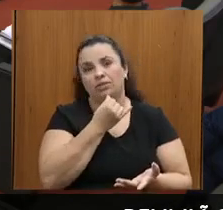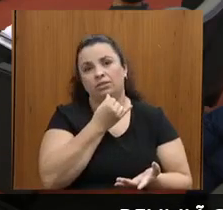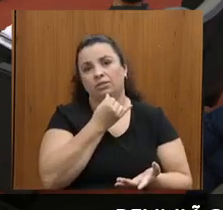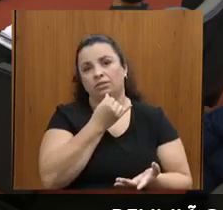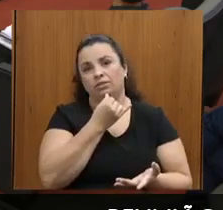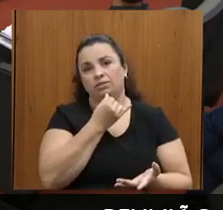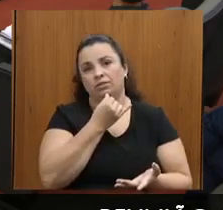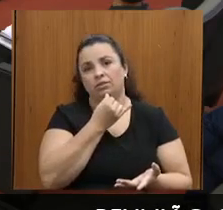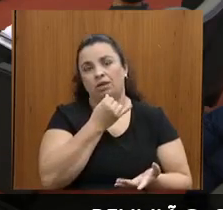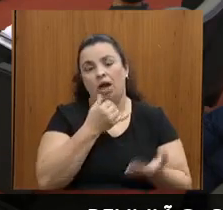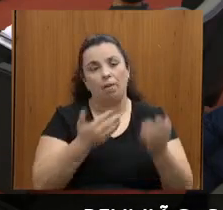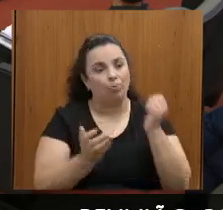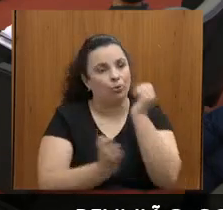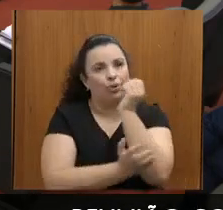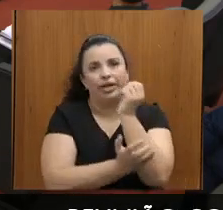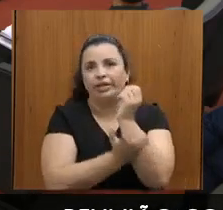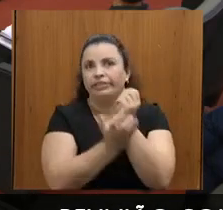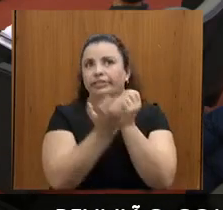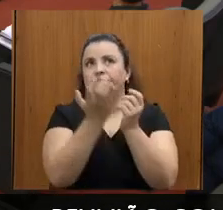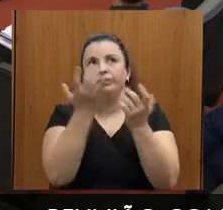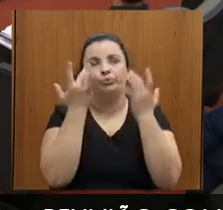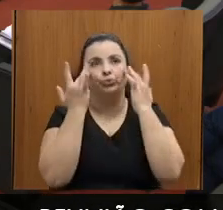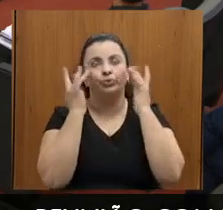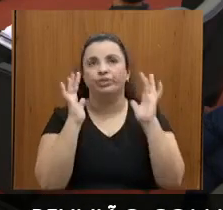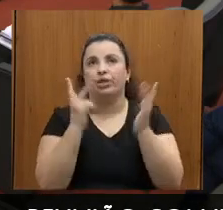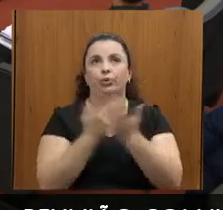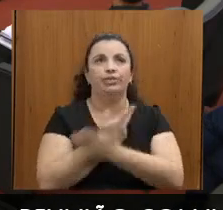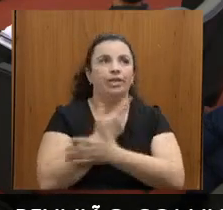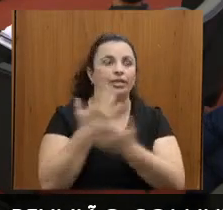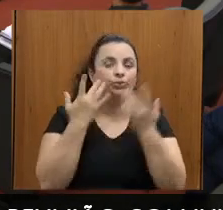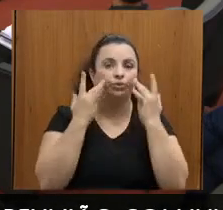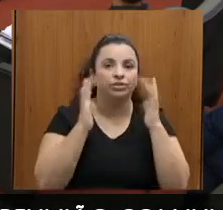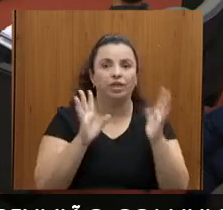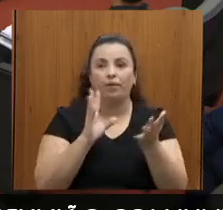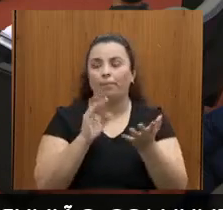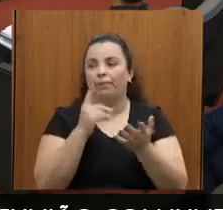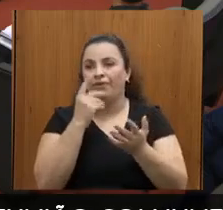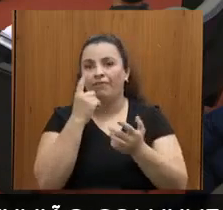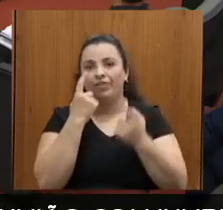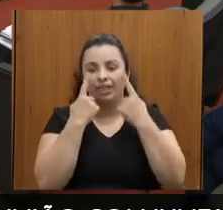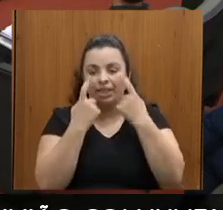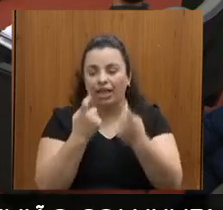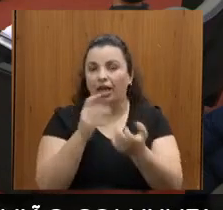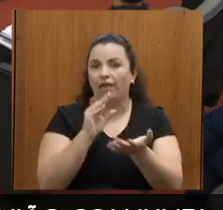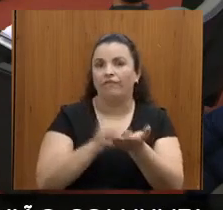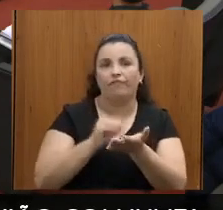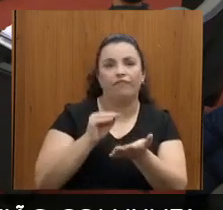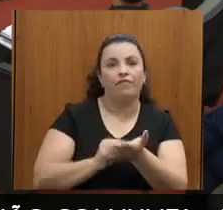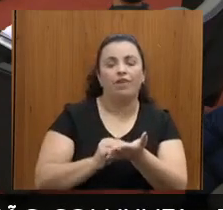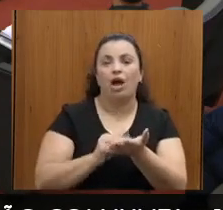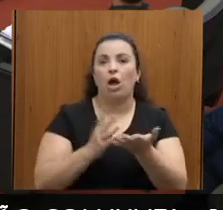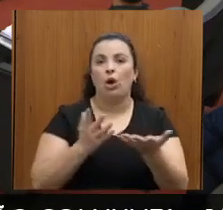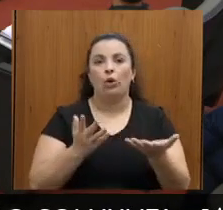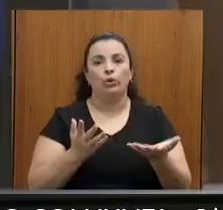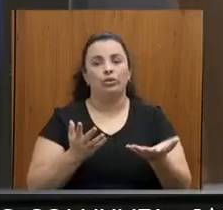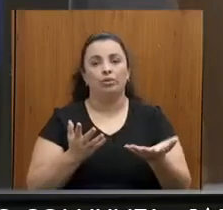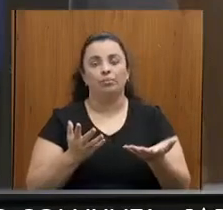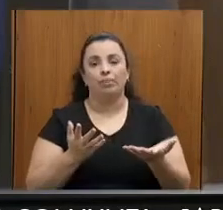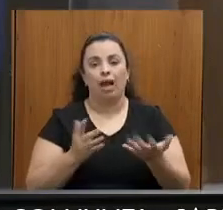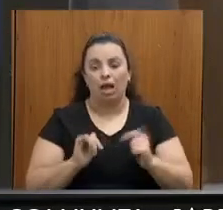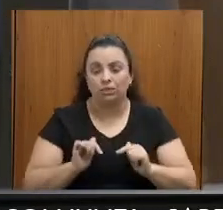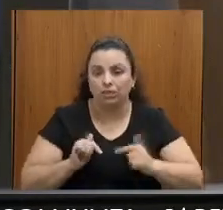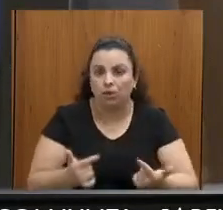não sei o que acontece, se é falta também de interesse em, de fato, fazer com que aconteça,